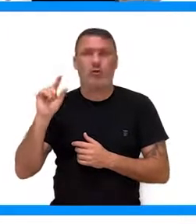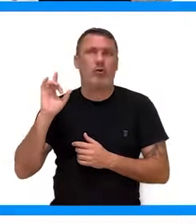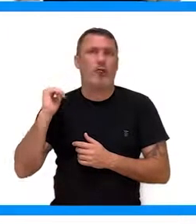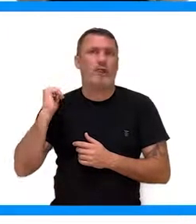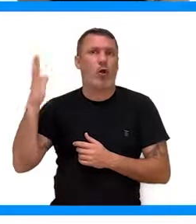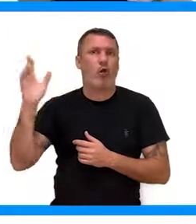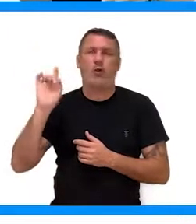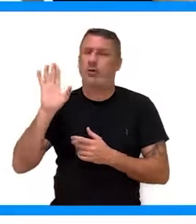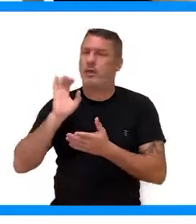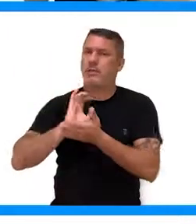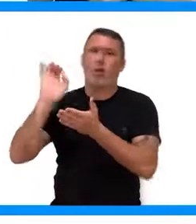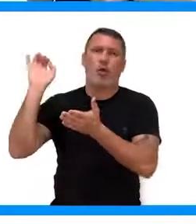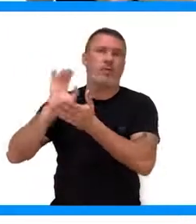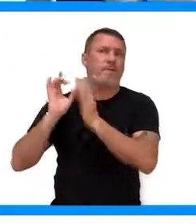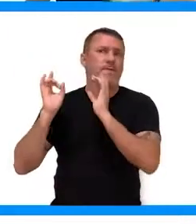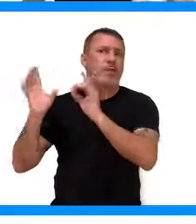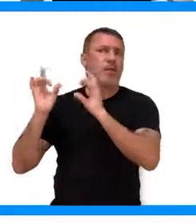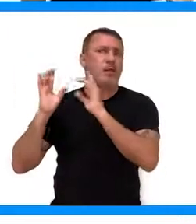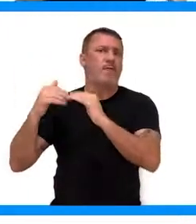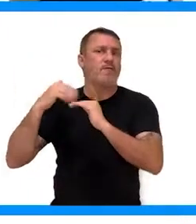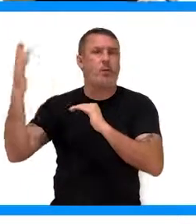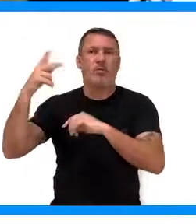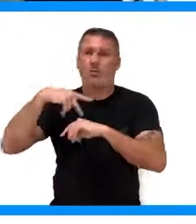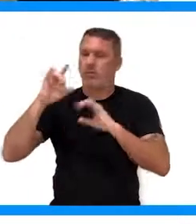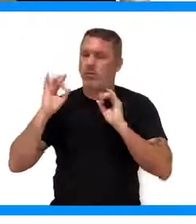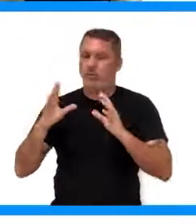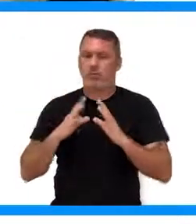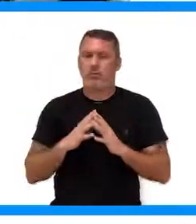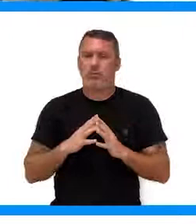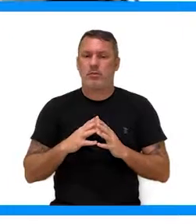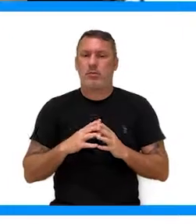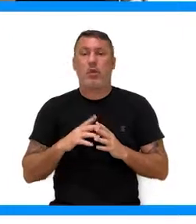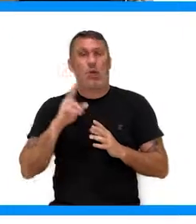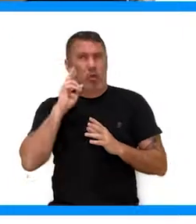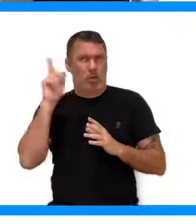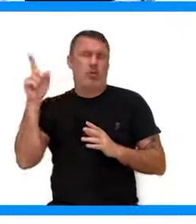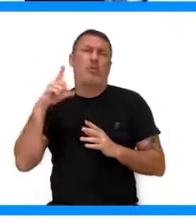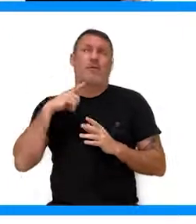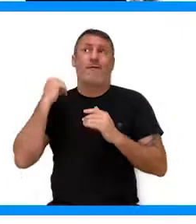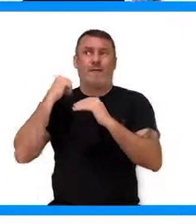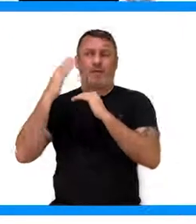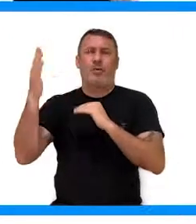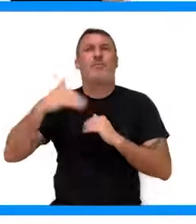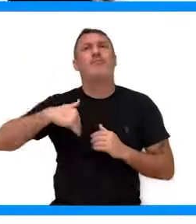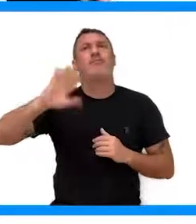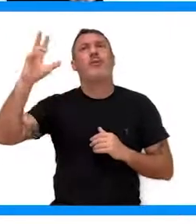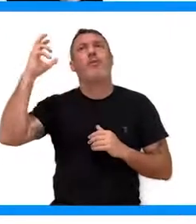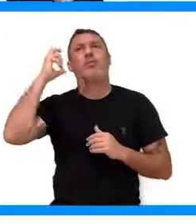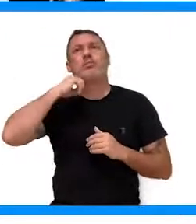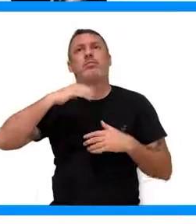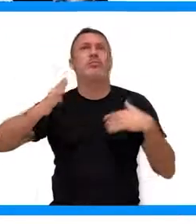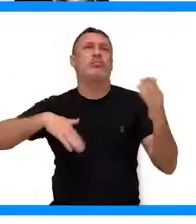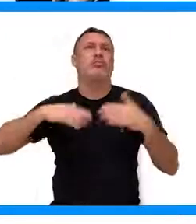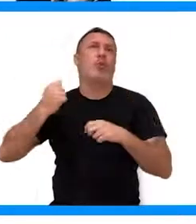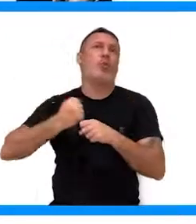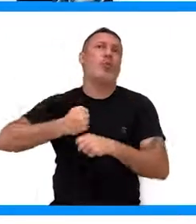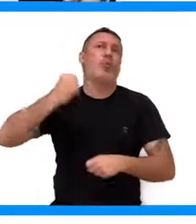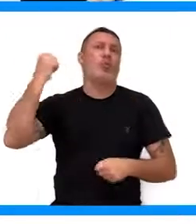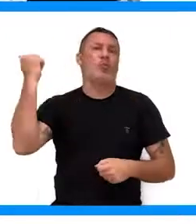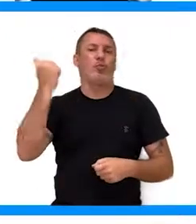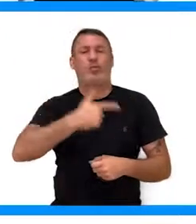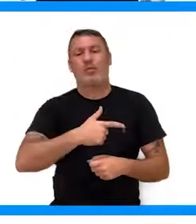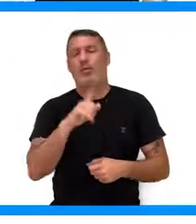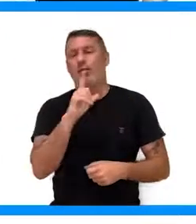já citado, meus amores, é lógico que essas propriedades latifundiárias, obtendo volumosos lucros, têm